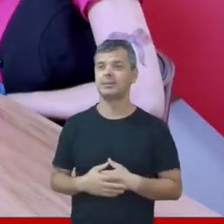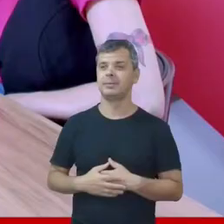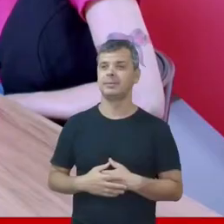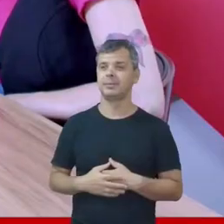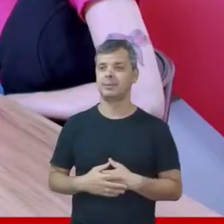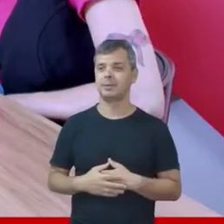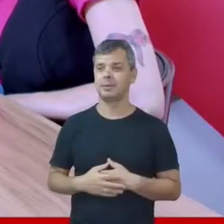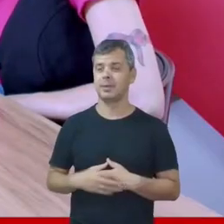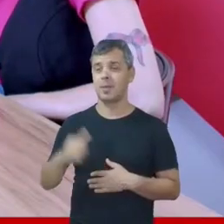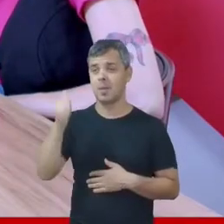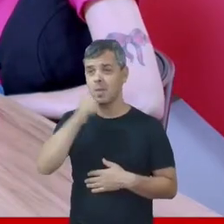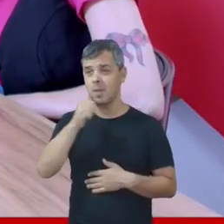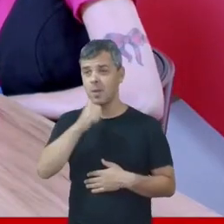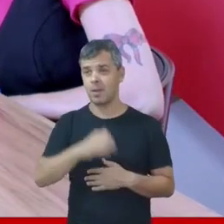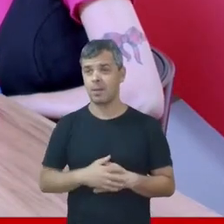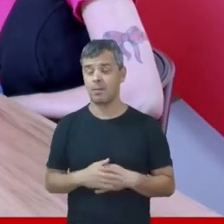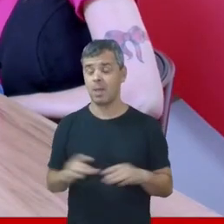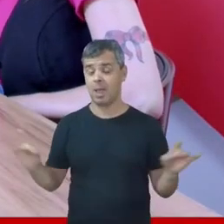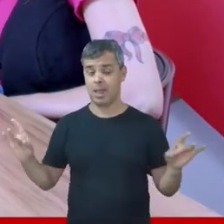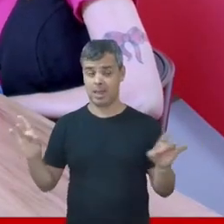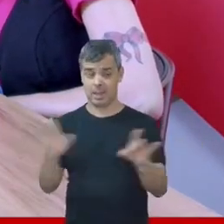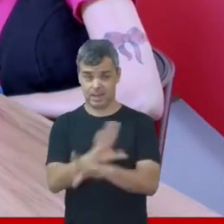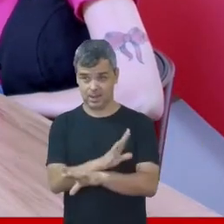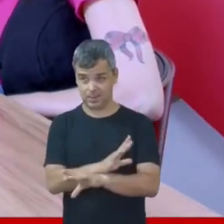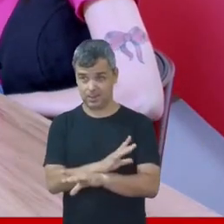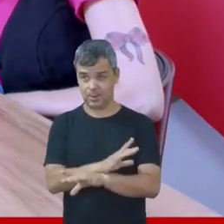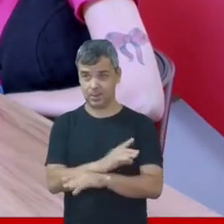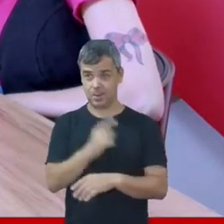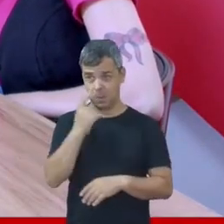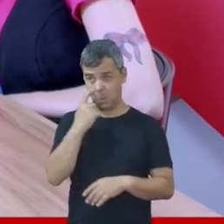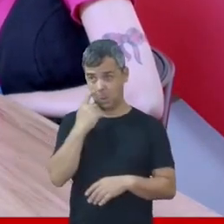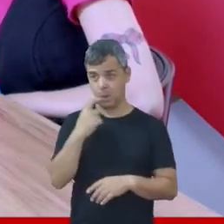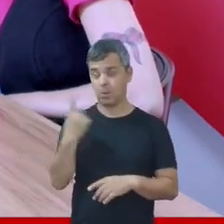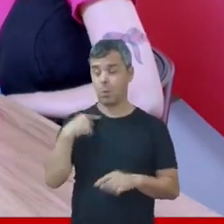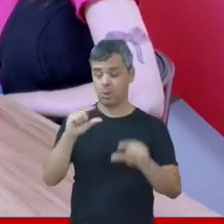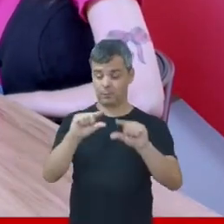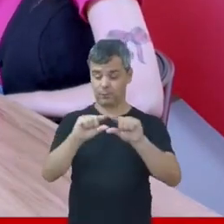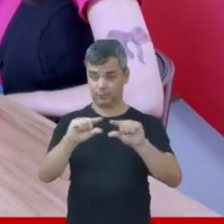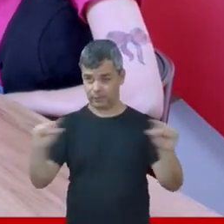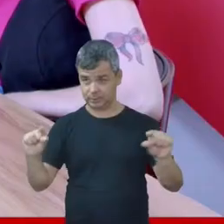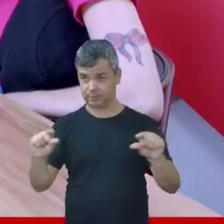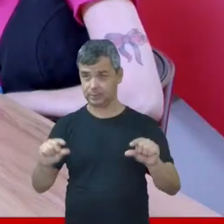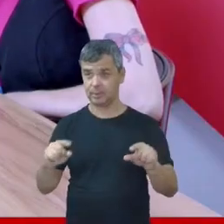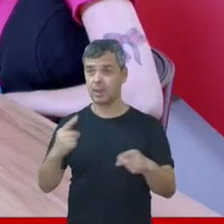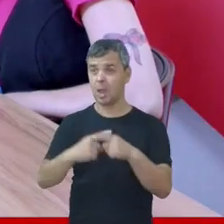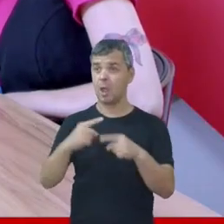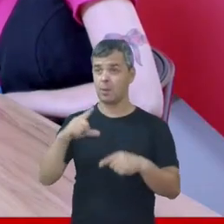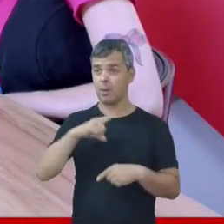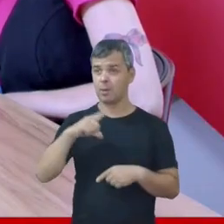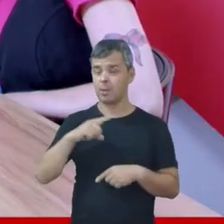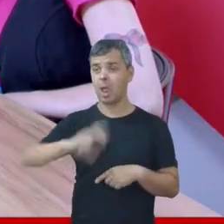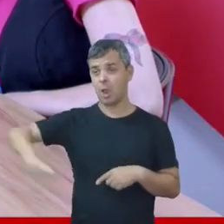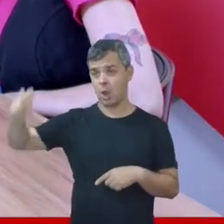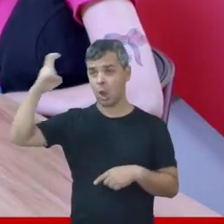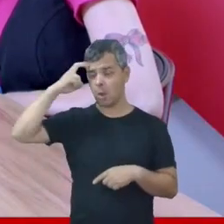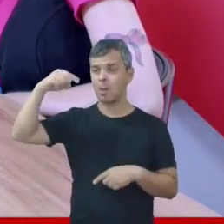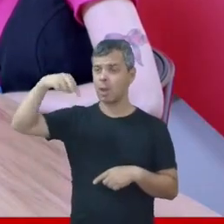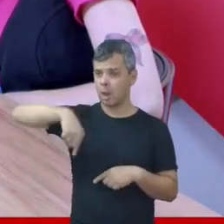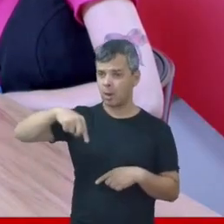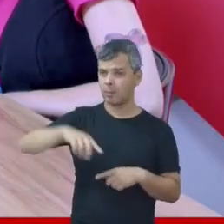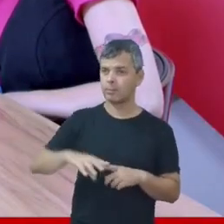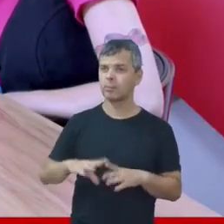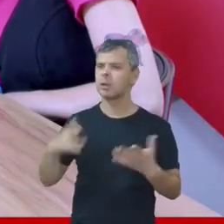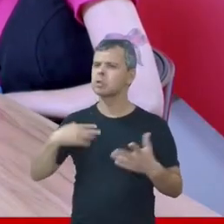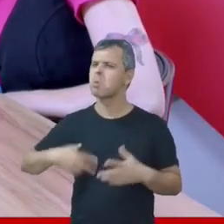Esquece. E nós temos o quê? Pra encerrar o programa todos os dias, nós temos o quê? Uma frase. Isso. Porque aqui também é cultura. Que também é um